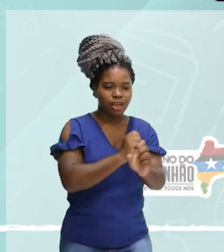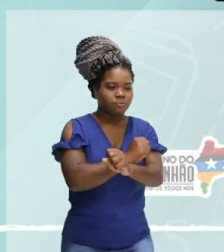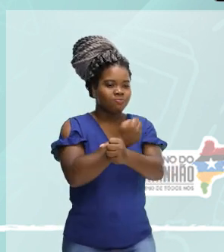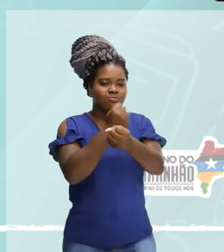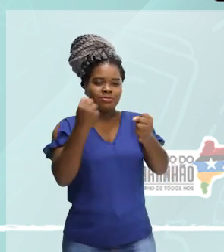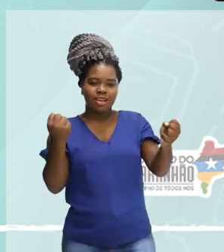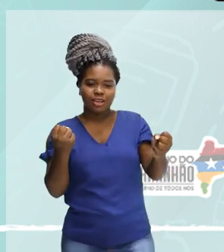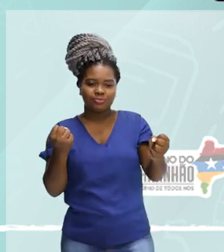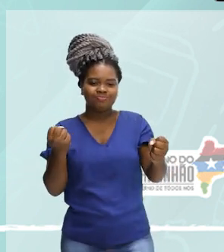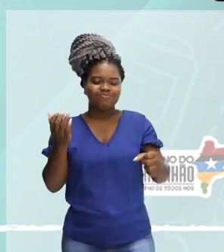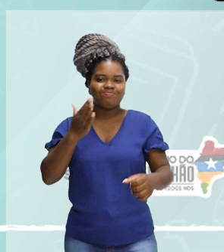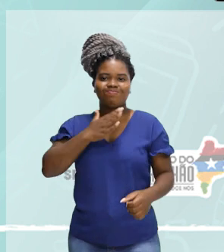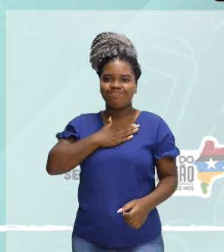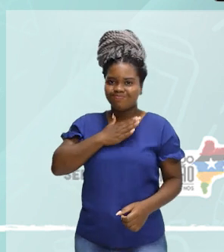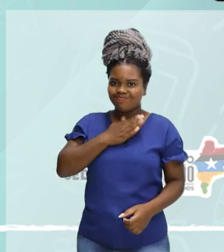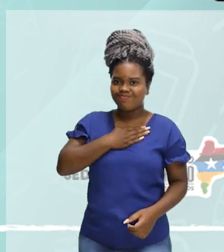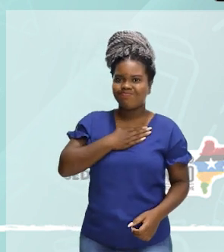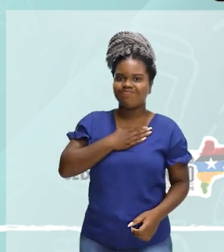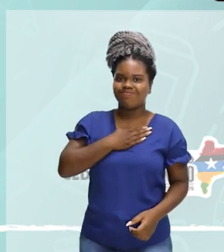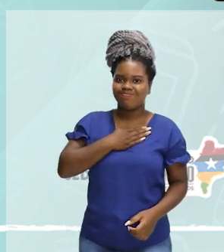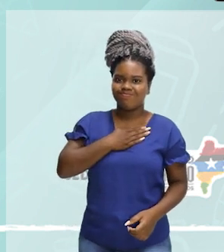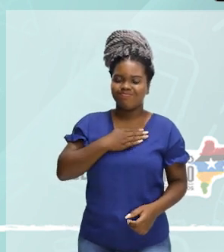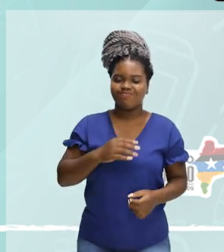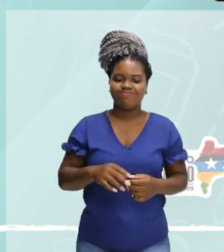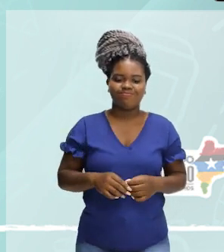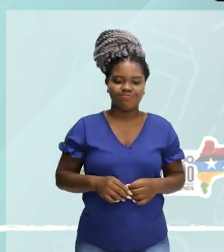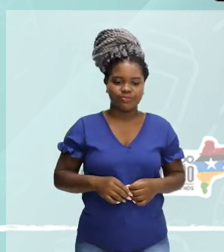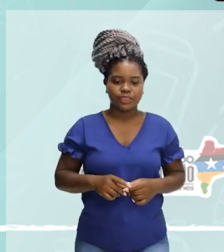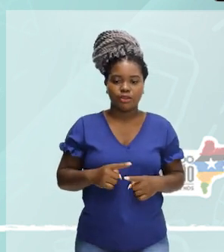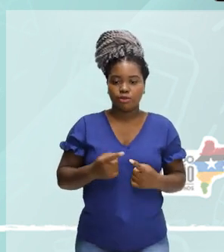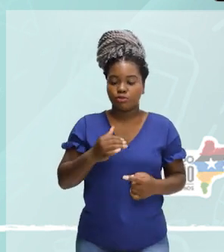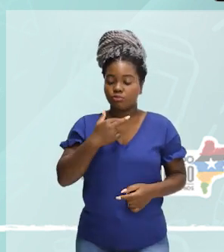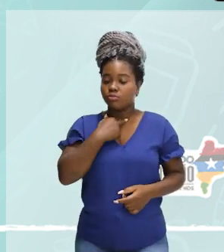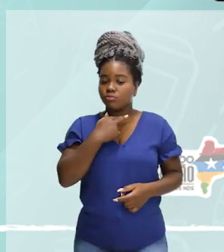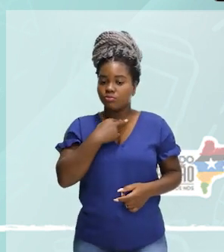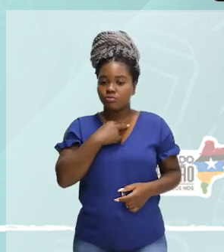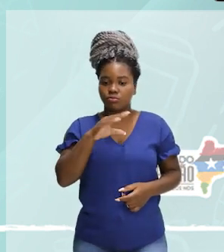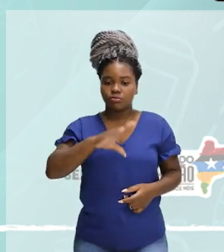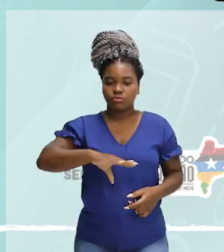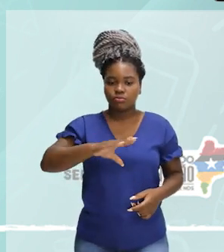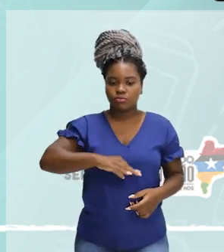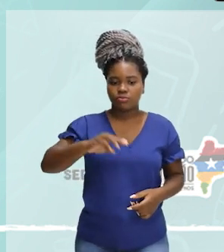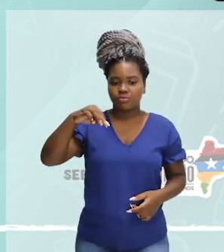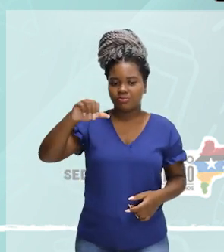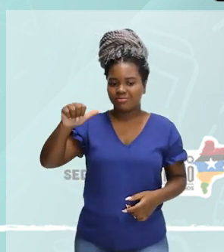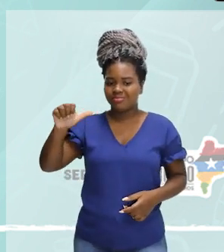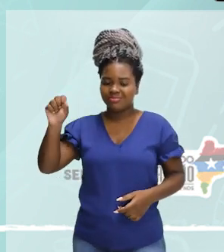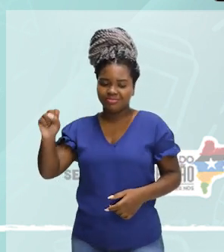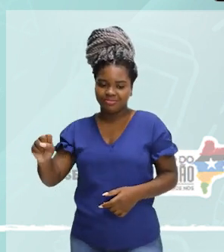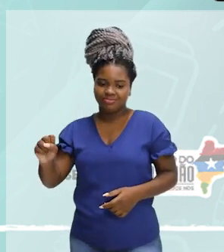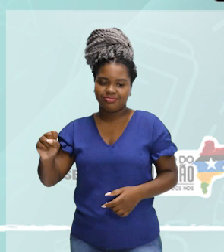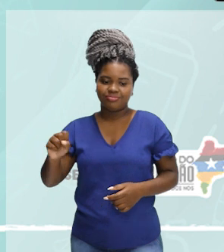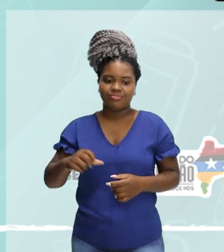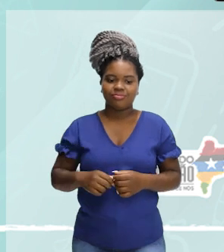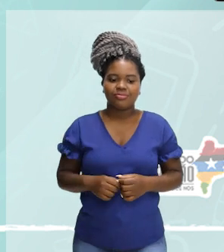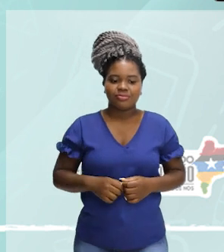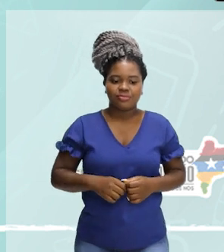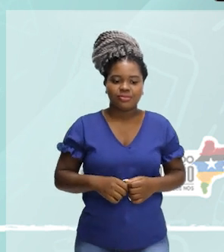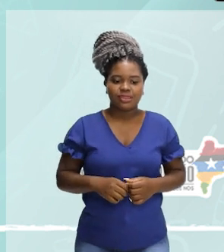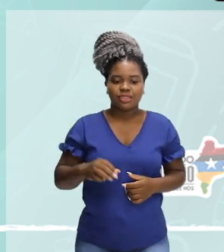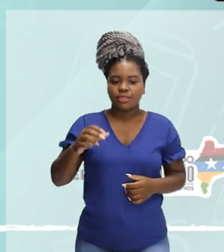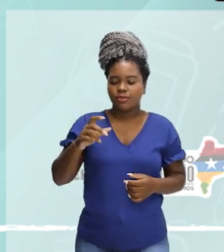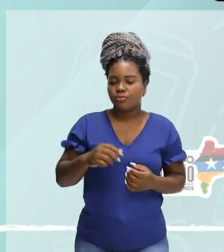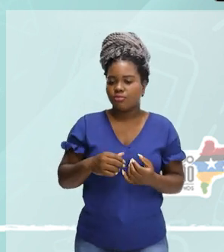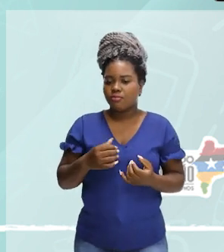tá? Mas, como não pode, na gramática da língua portuguesa isso não é correto, a gente traduz esta casa é